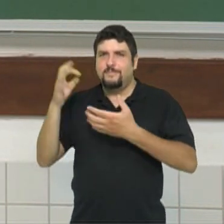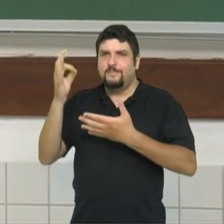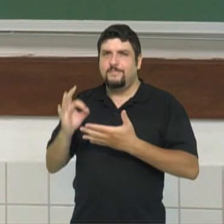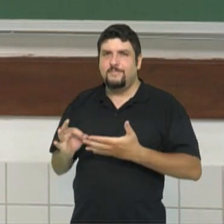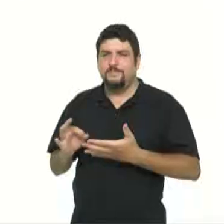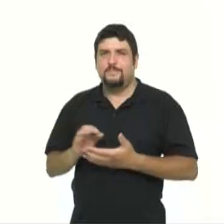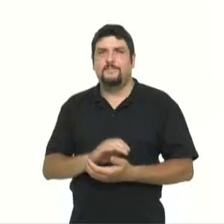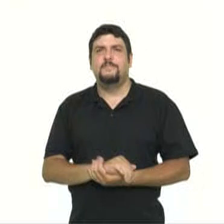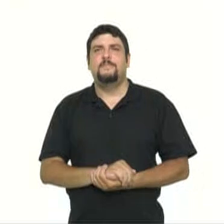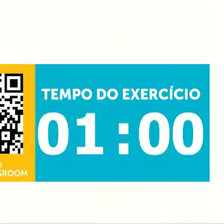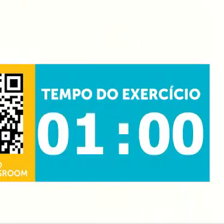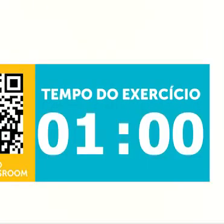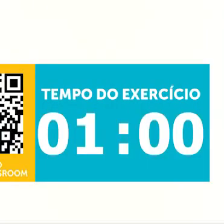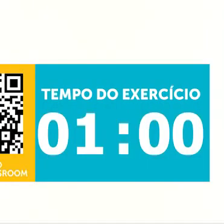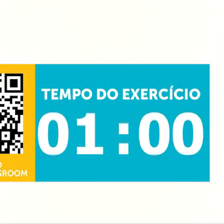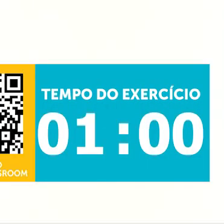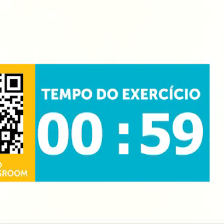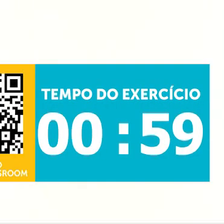resposta.